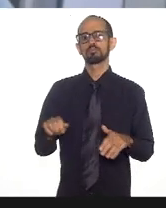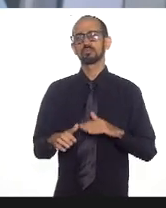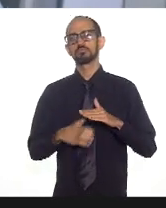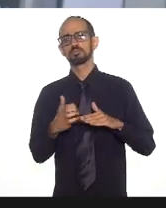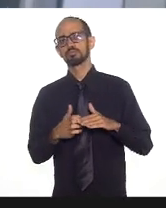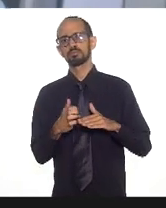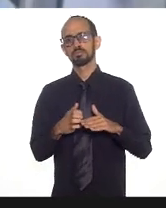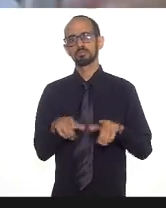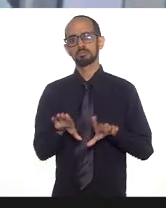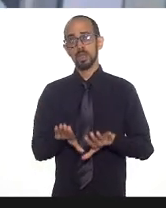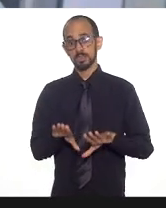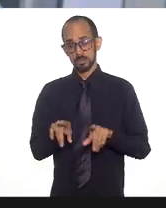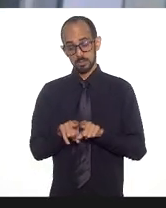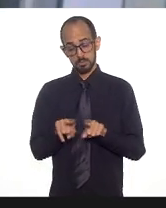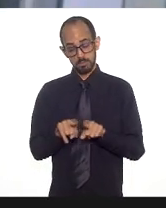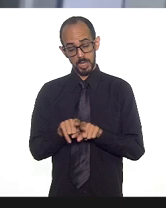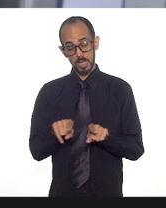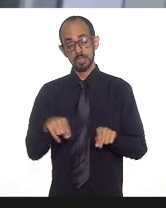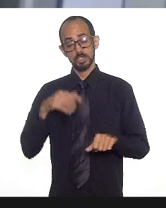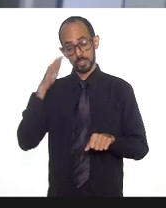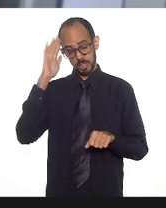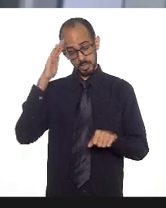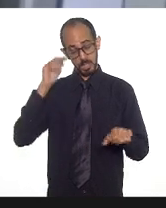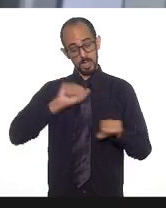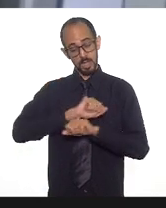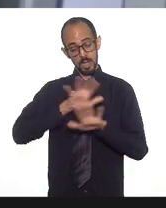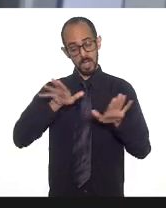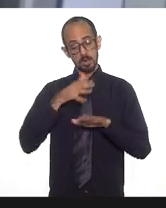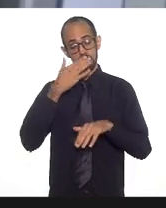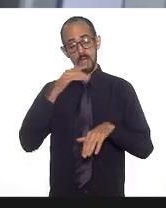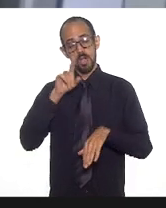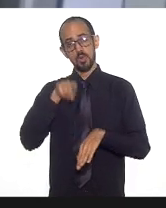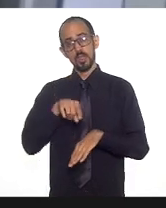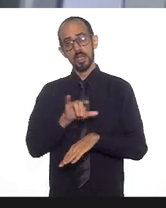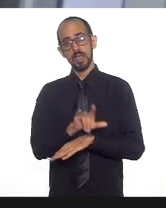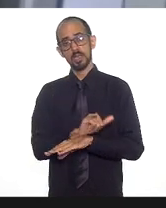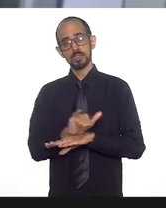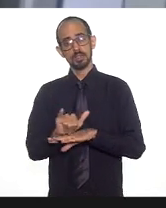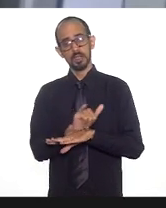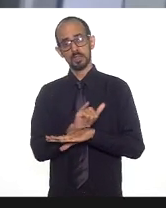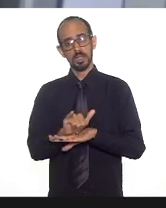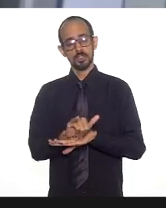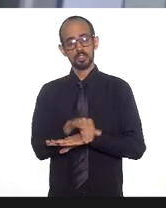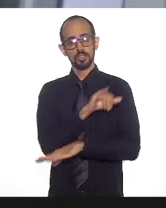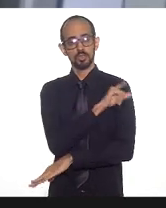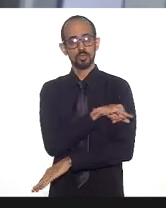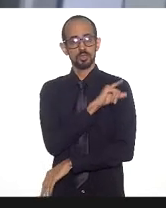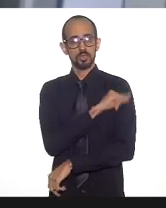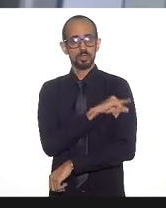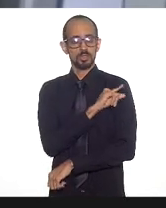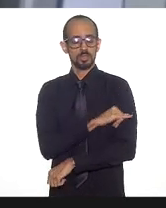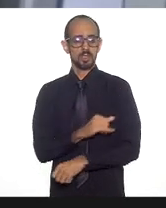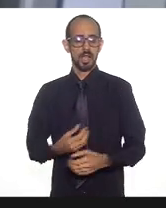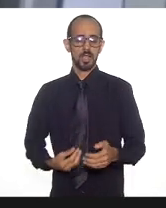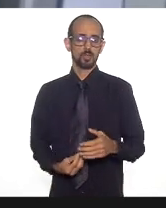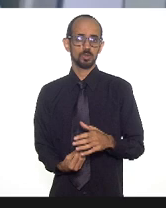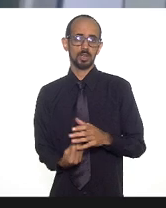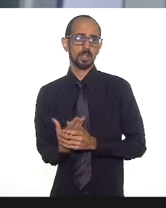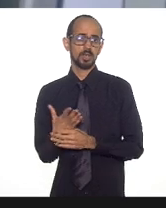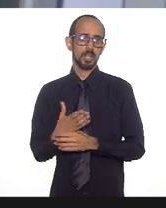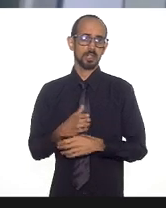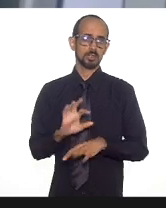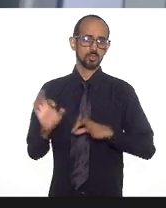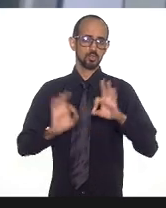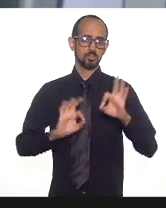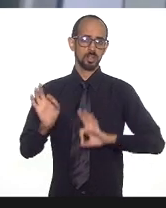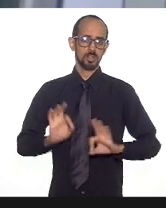de infraestrutura, mas de entender, do ponto de vista estratégico, como que o Estado, que está em processo de elaboração de um planejamento, percebe